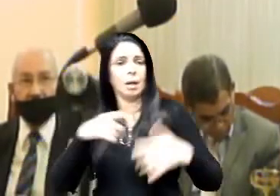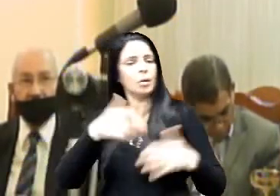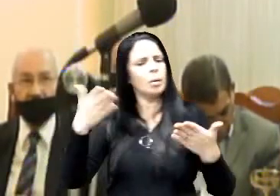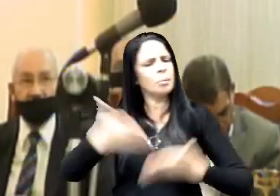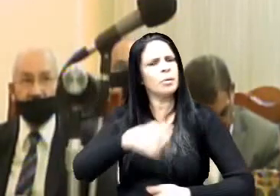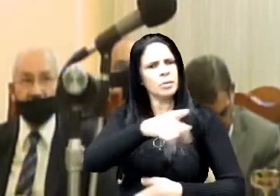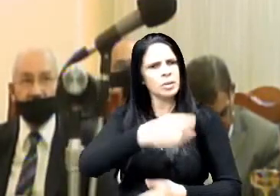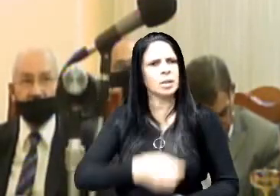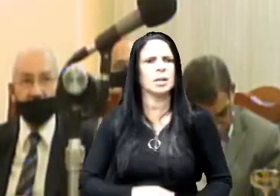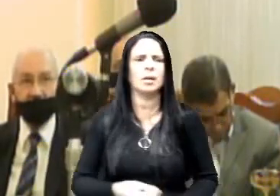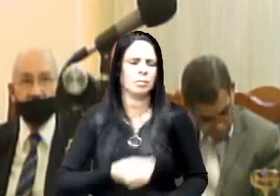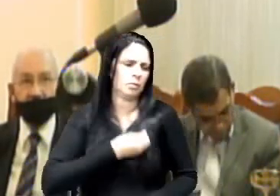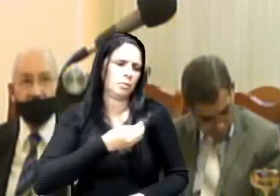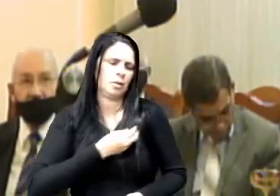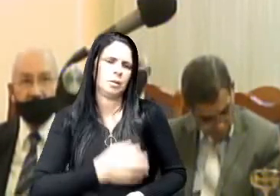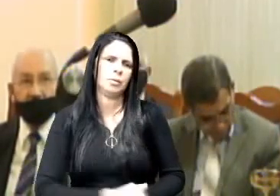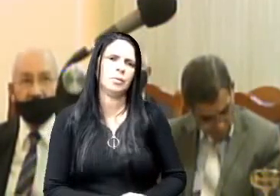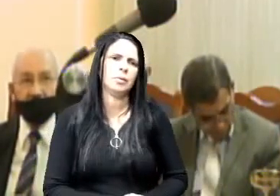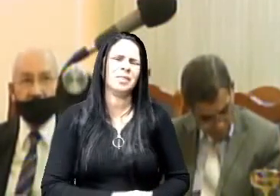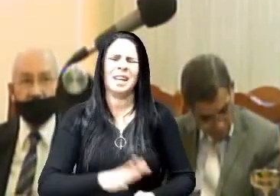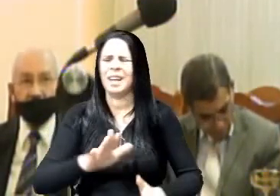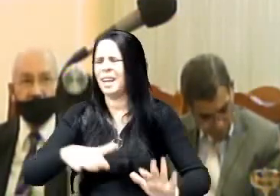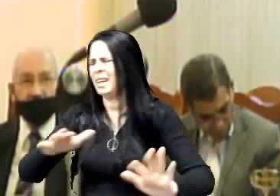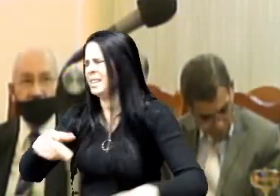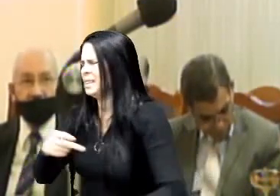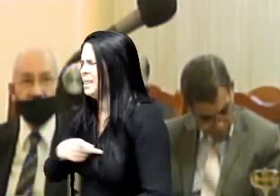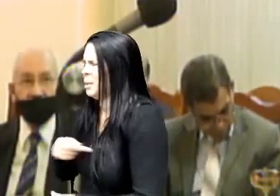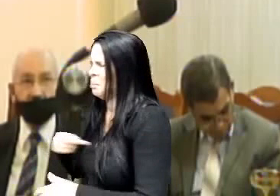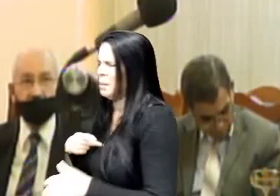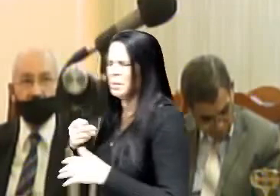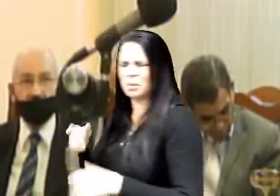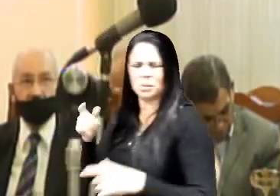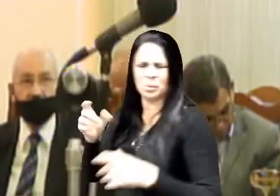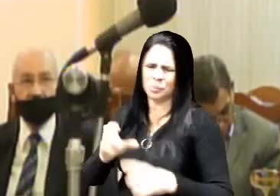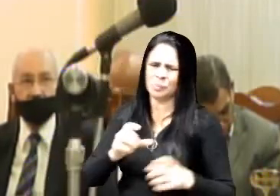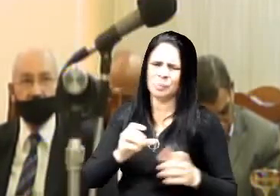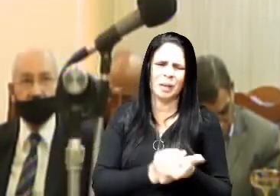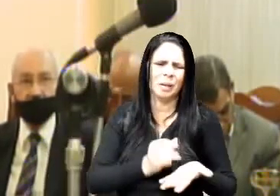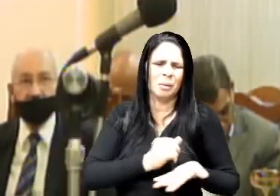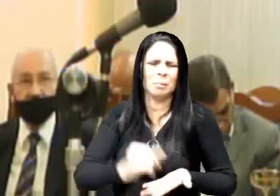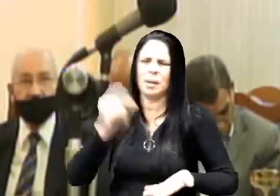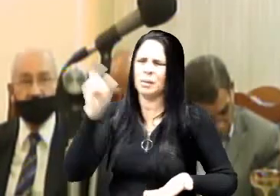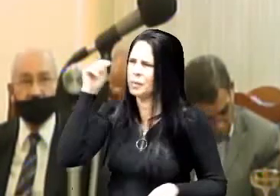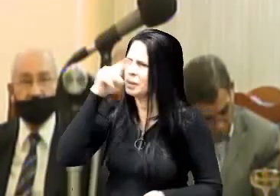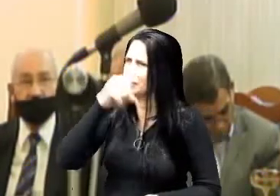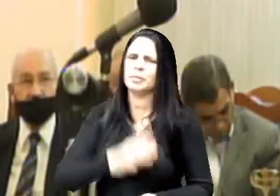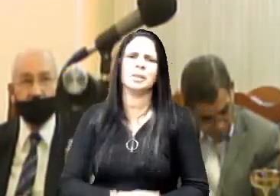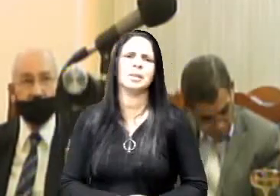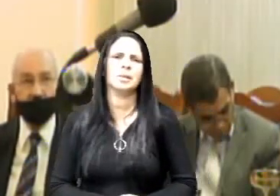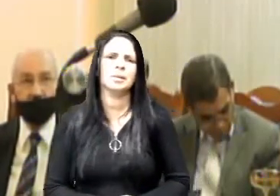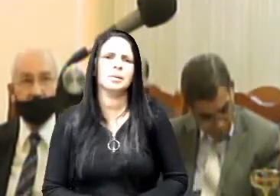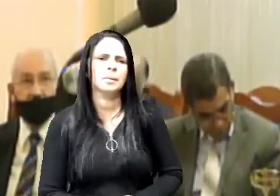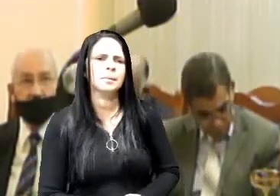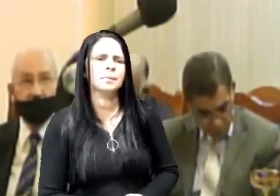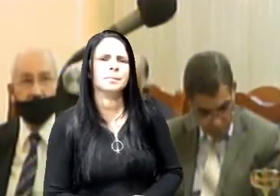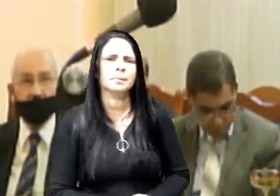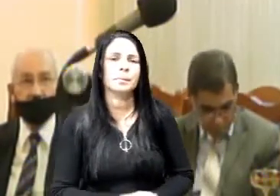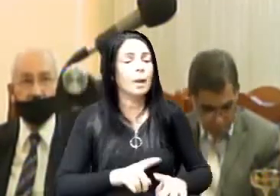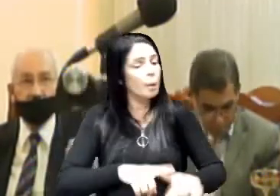está passando. Eita, pastor, que palavra tão difícil. Se alegre. Pedro disse,